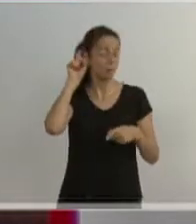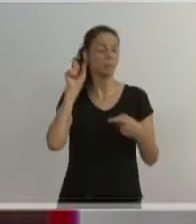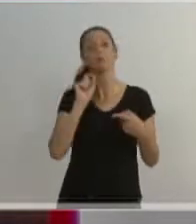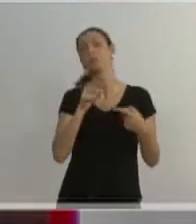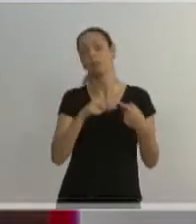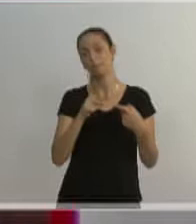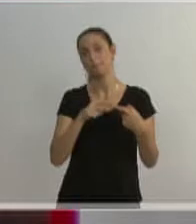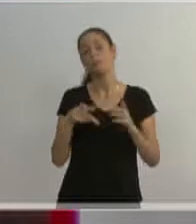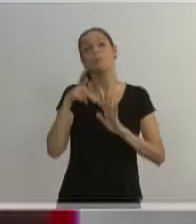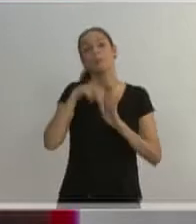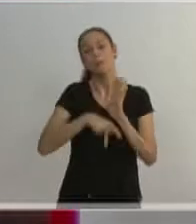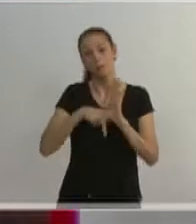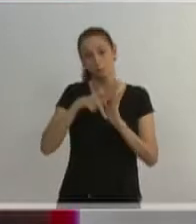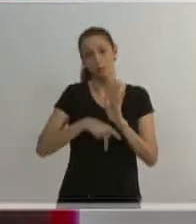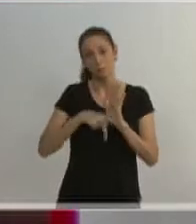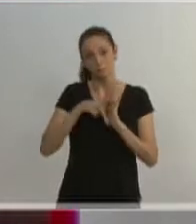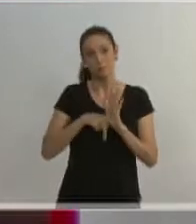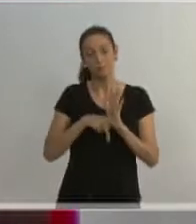projeto